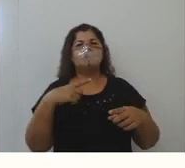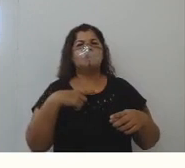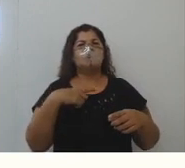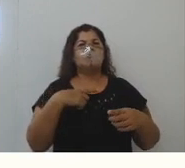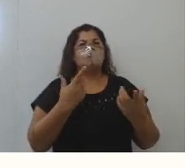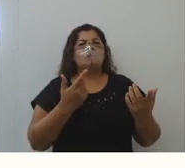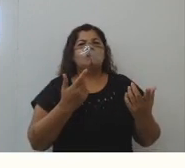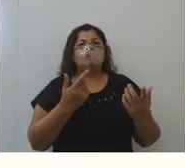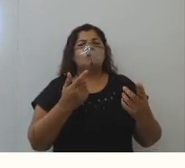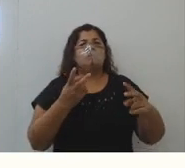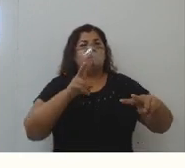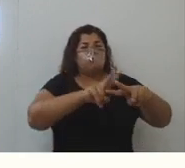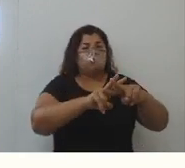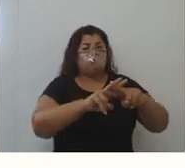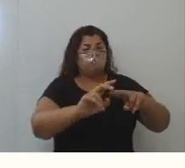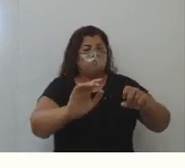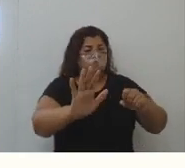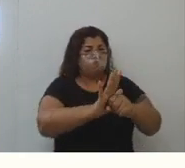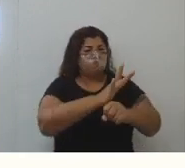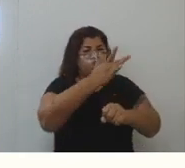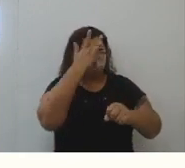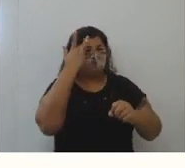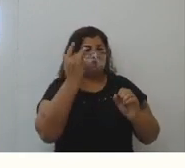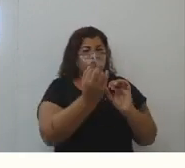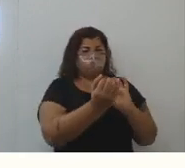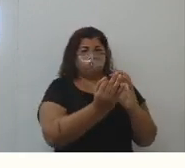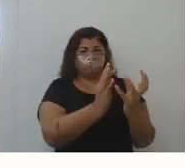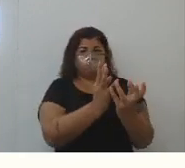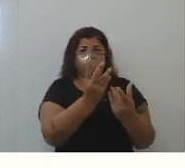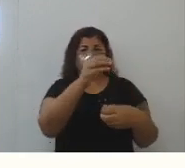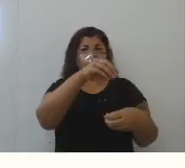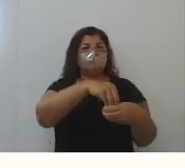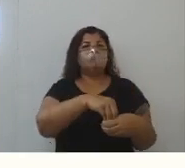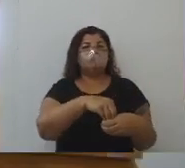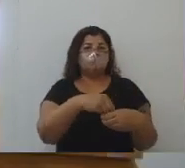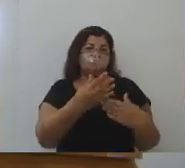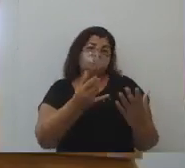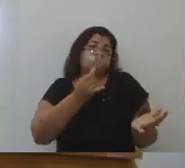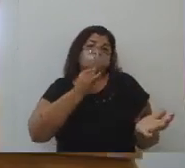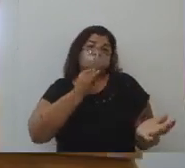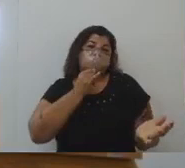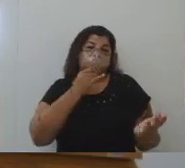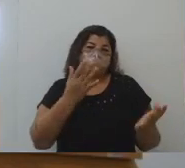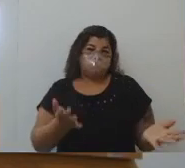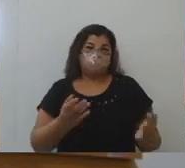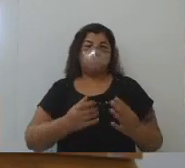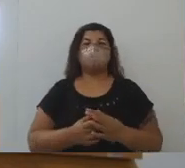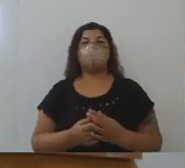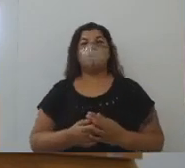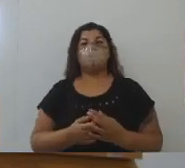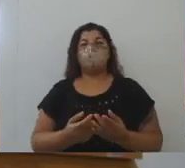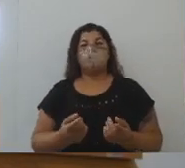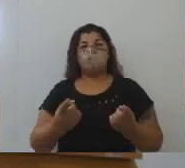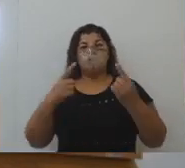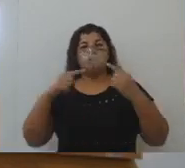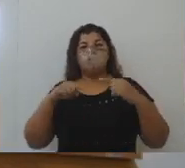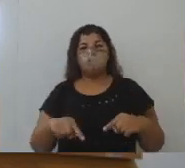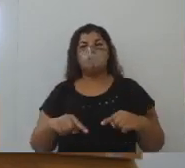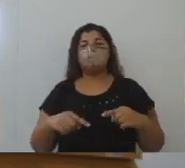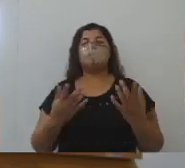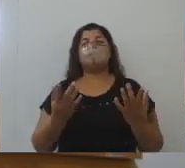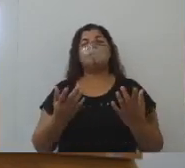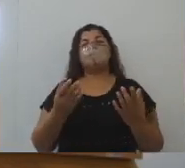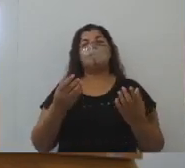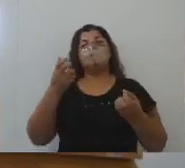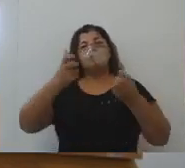no sistema prisional, certo? Eu vou voltar às outras alternativas e aí eu vou voltar para cá para a gente